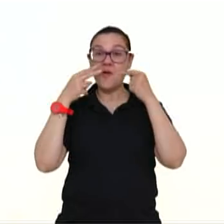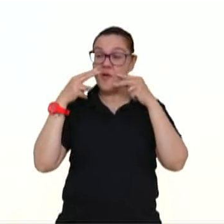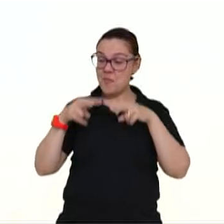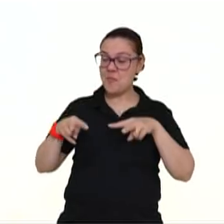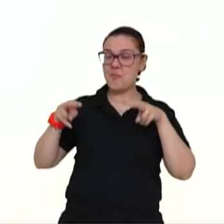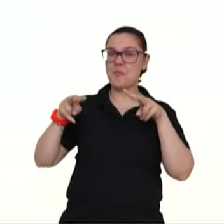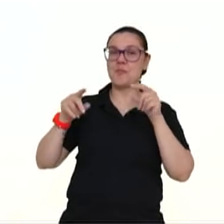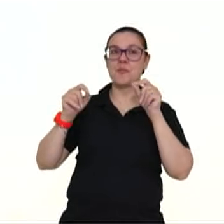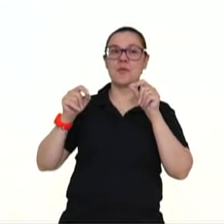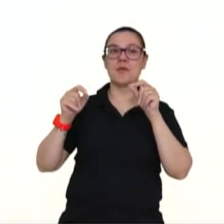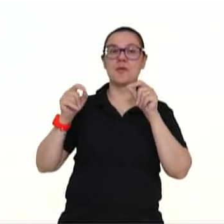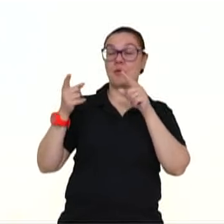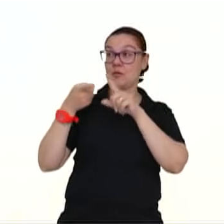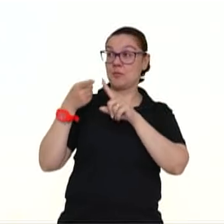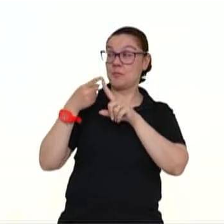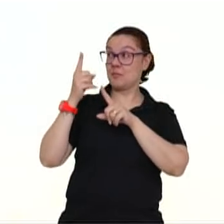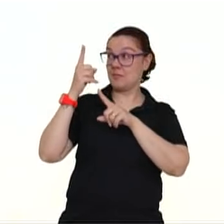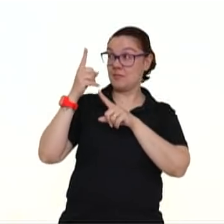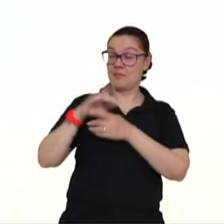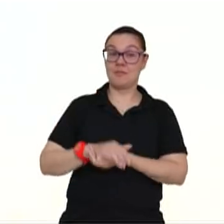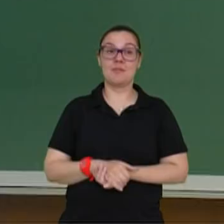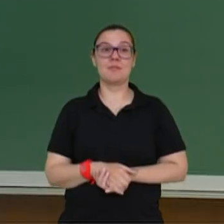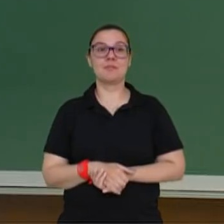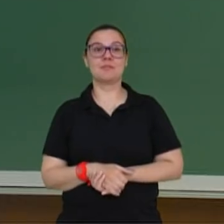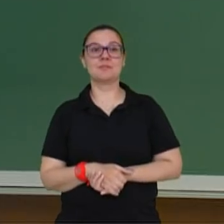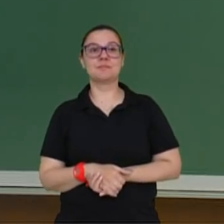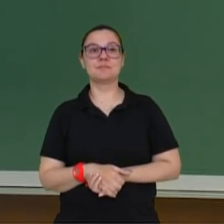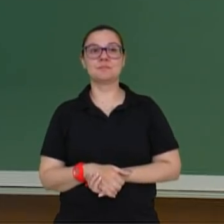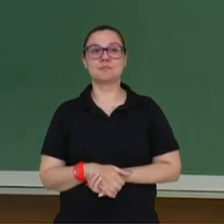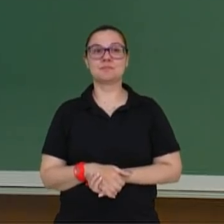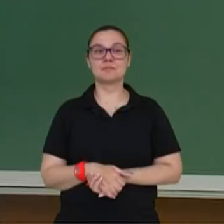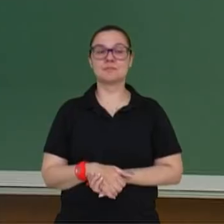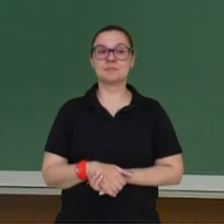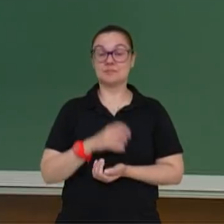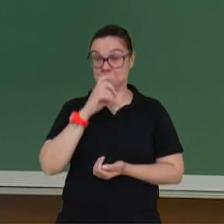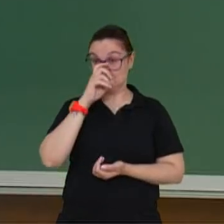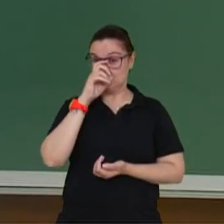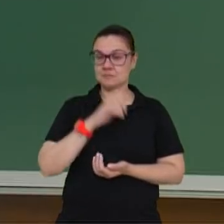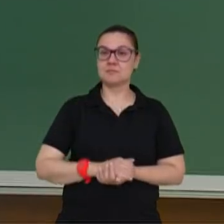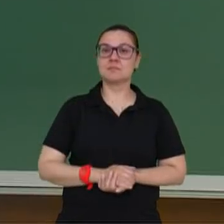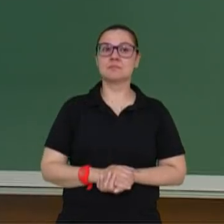primeiro balão, que está aqui, né? Que está aqui conjugado, veja.